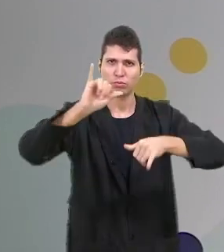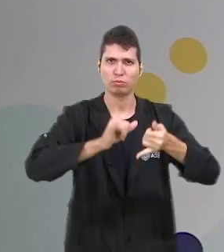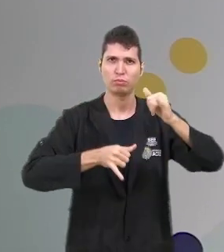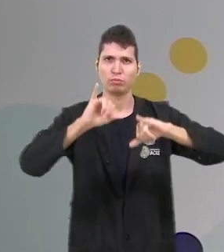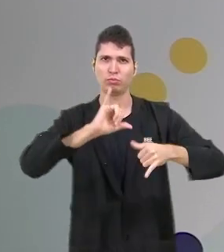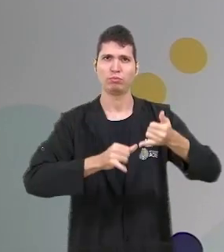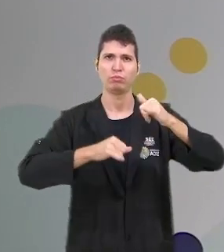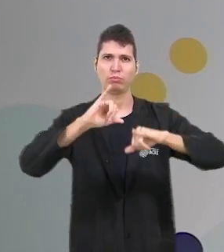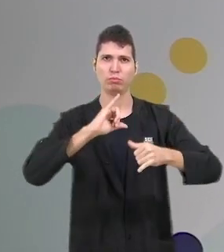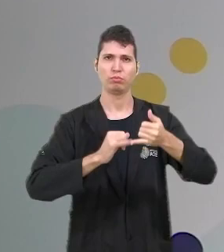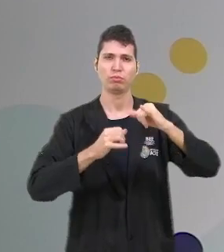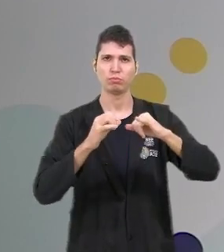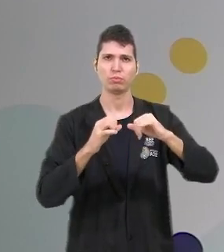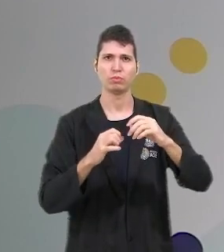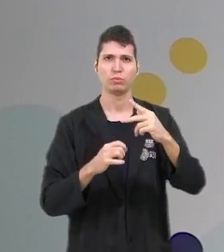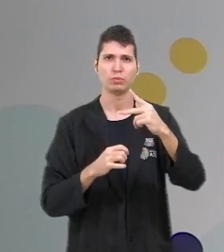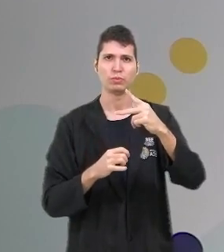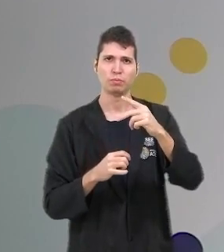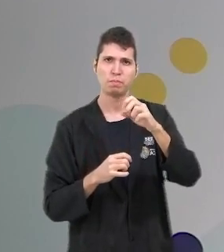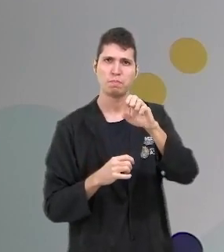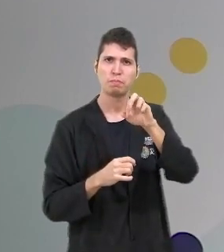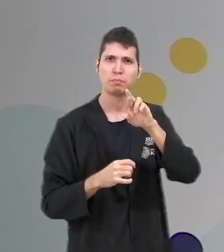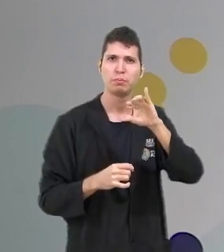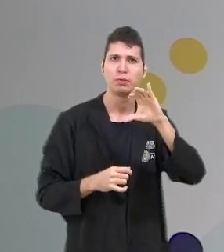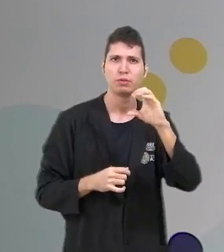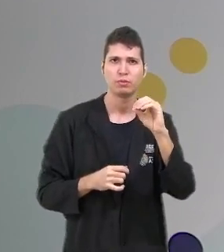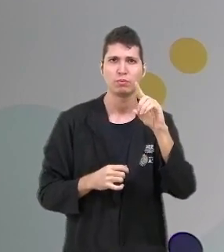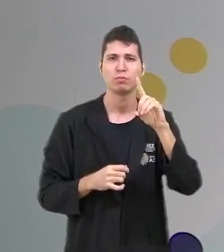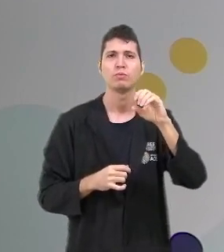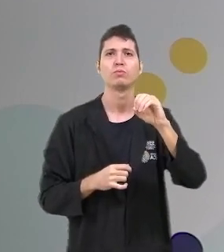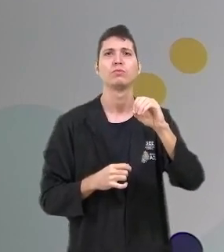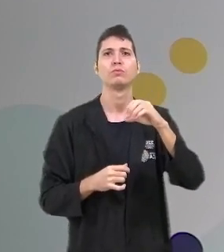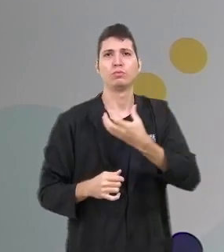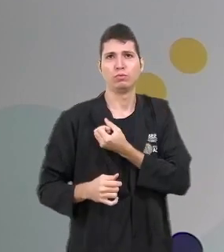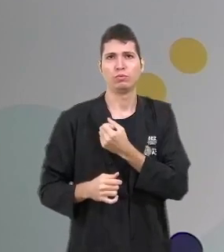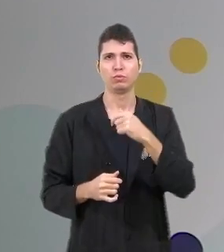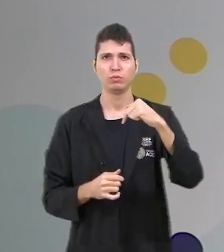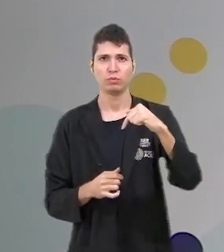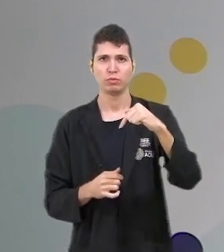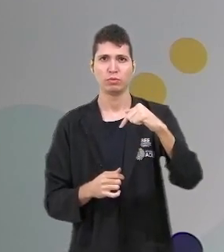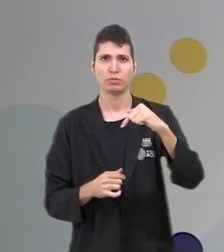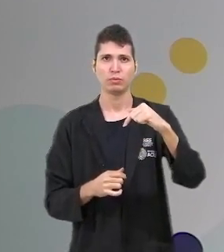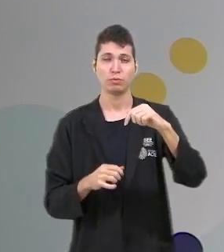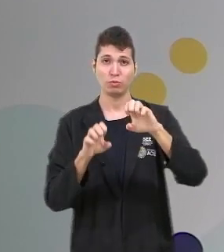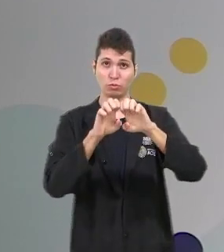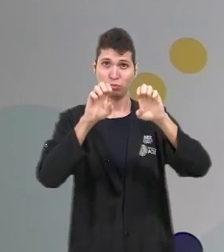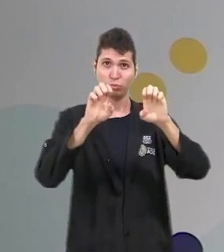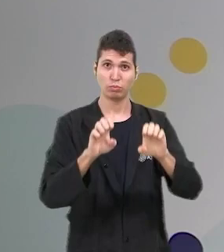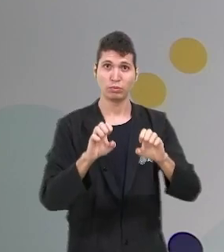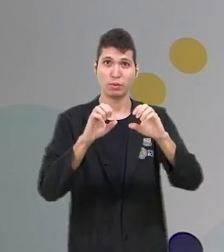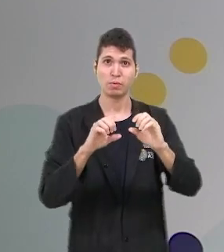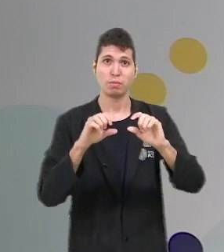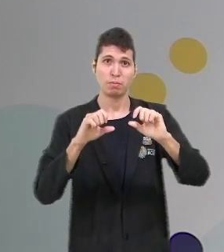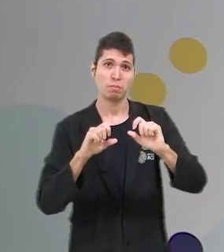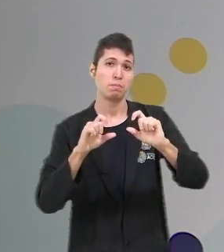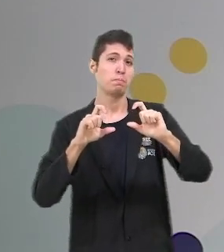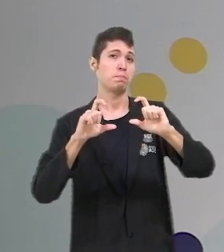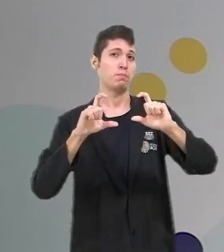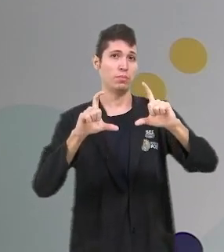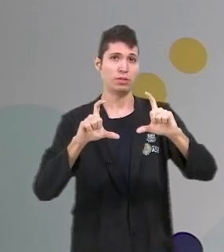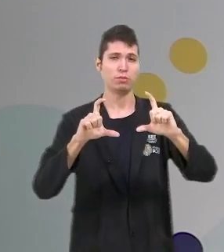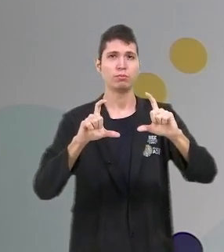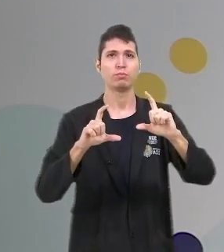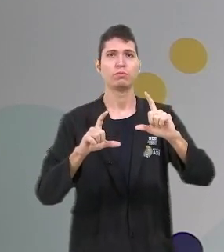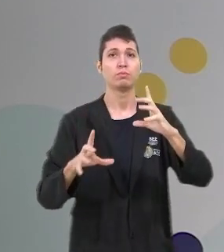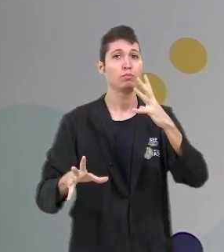estiverem lá no período de número 7, eles vão ter uma estrutura bem maior. Por quê? porque eles vão possuir aí